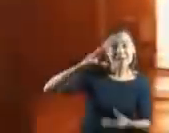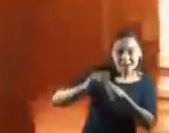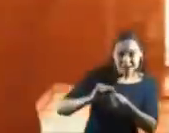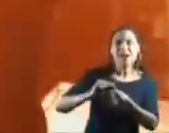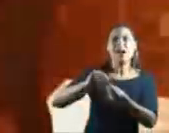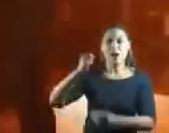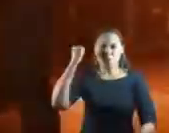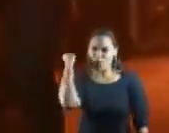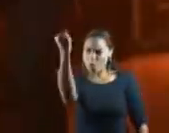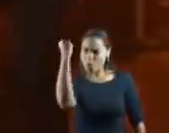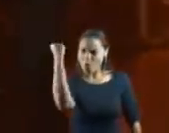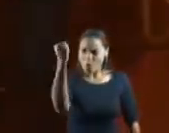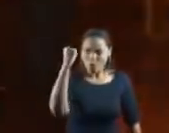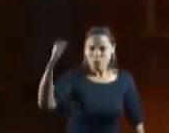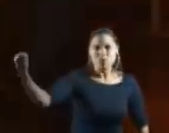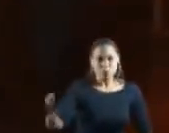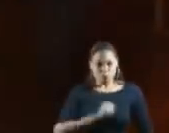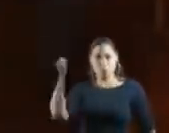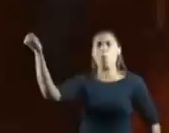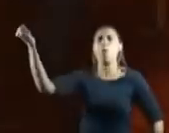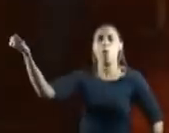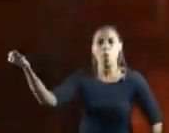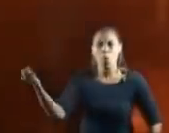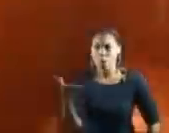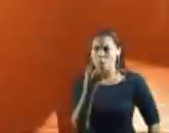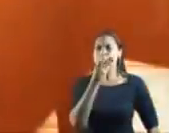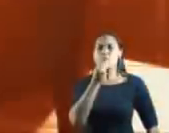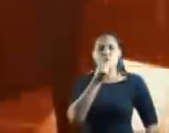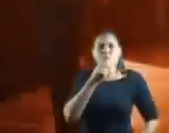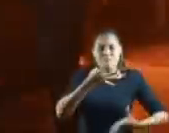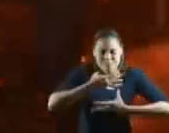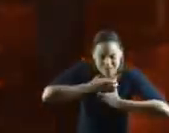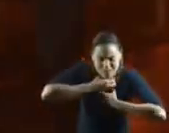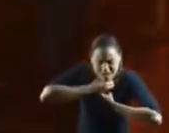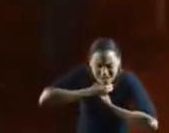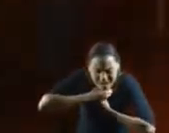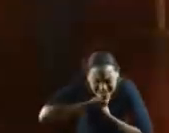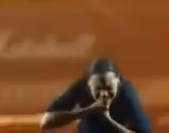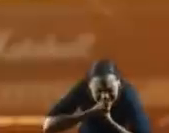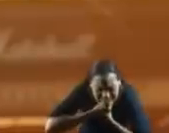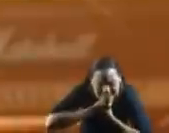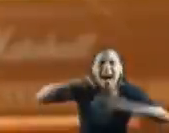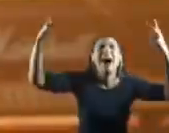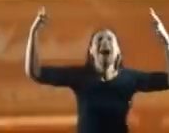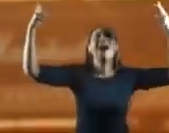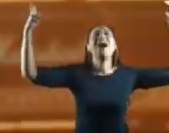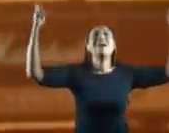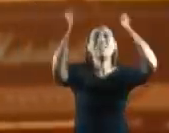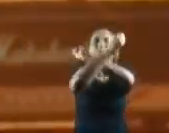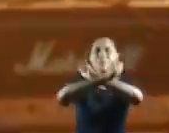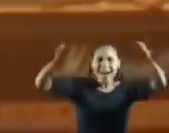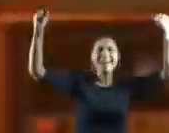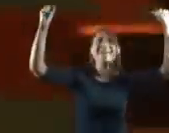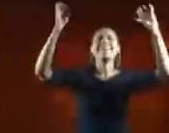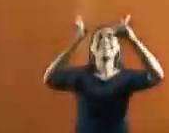amordaçada de um grito de liberdade preso na garganta.